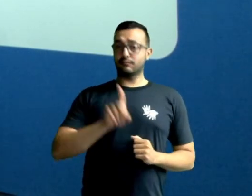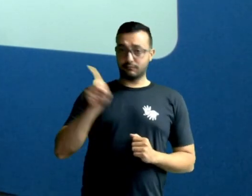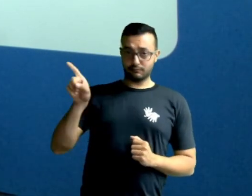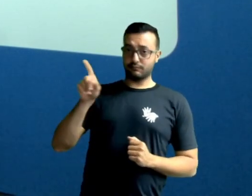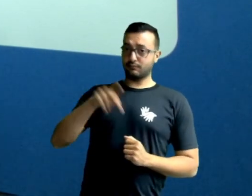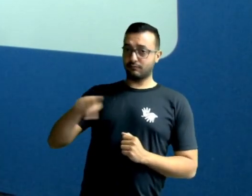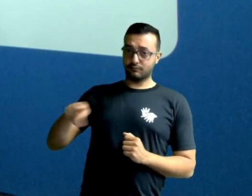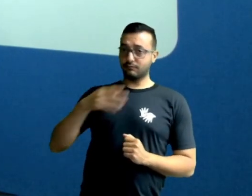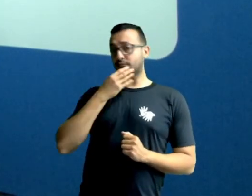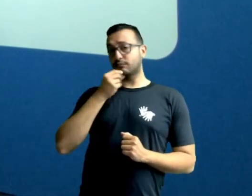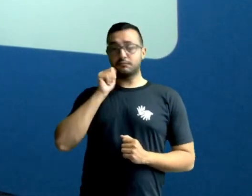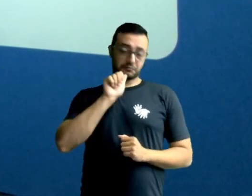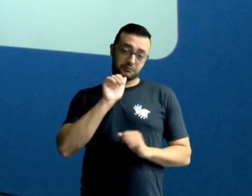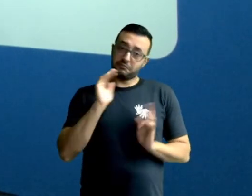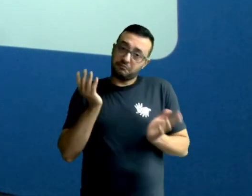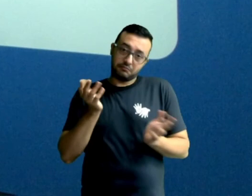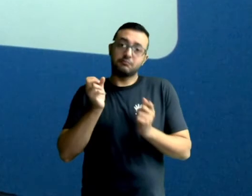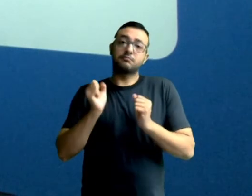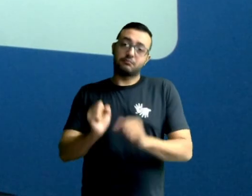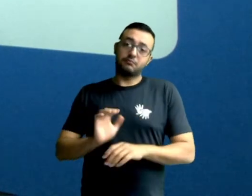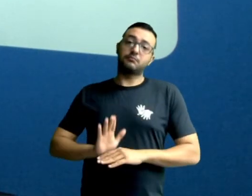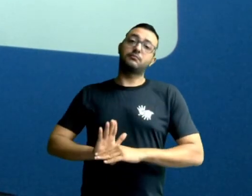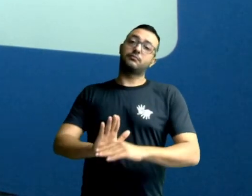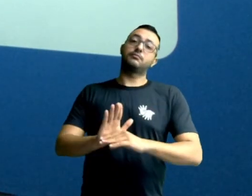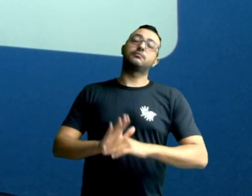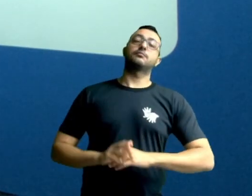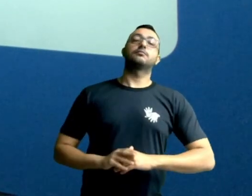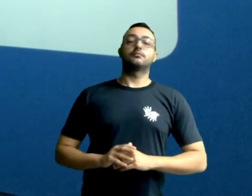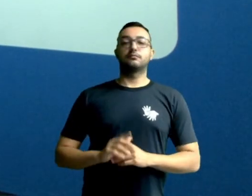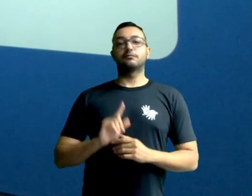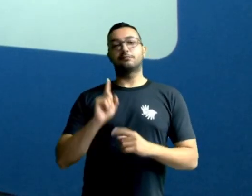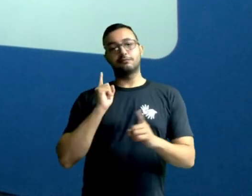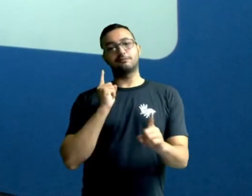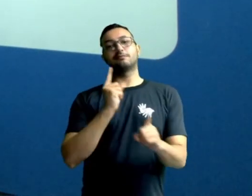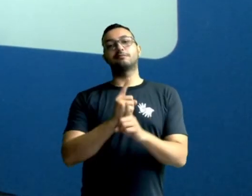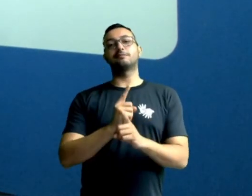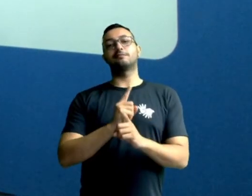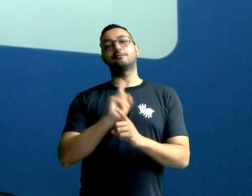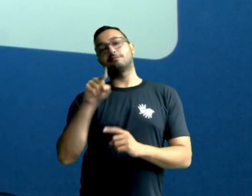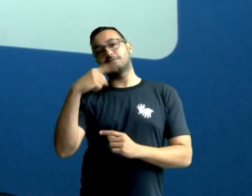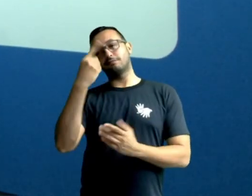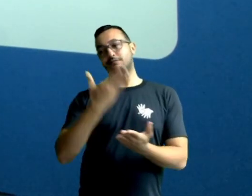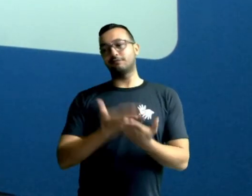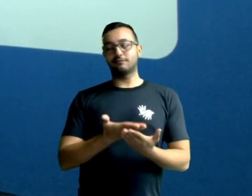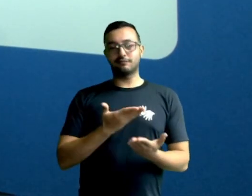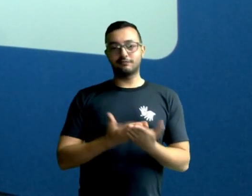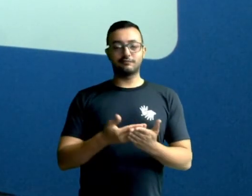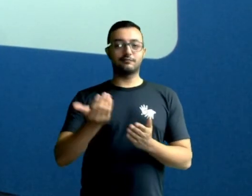ele ou ela não hesitará em tirar essa sua dúvida e nós nos encontramos na nossa